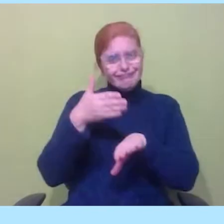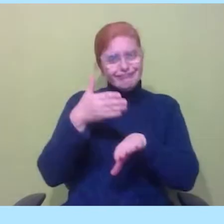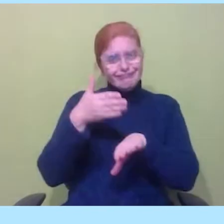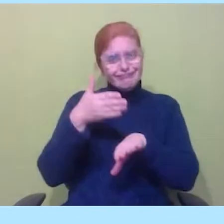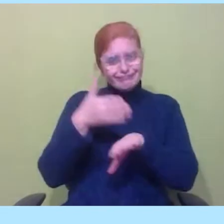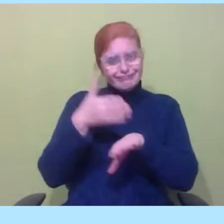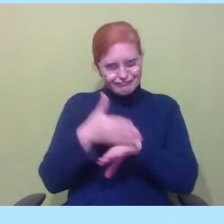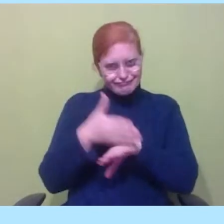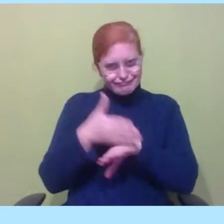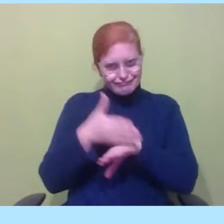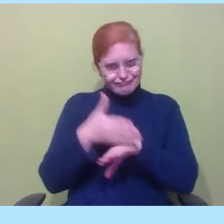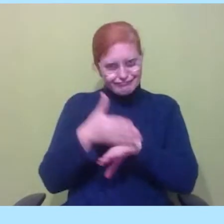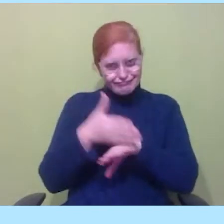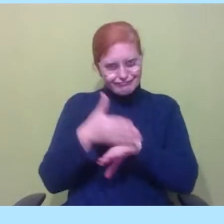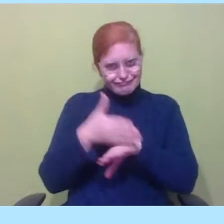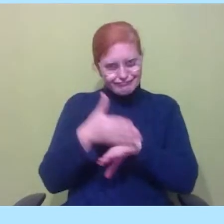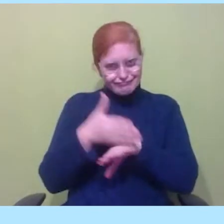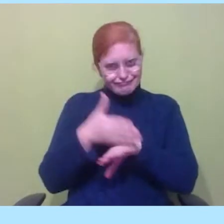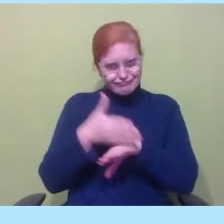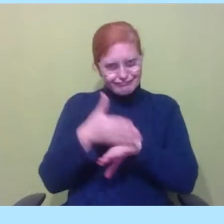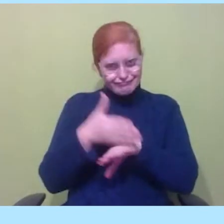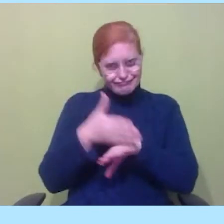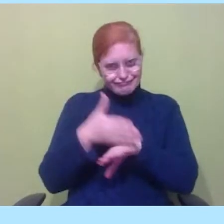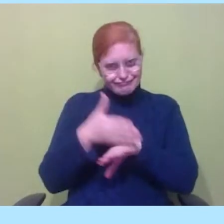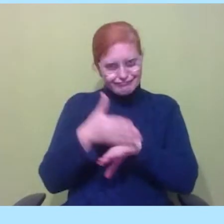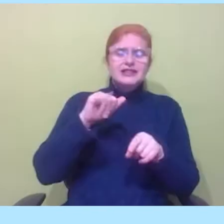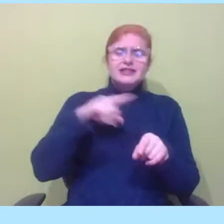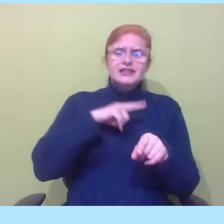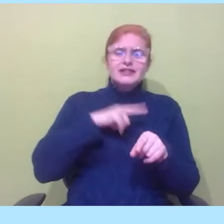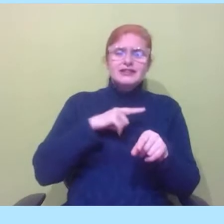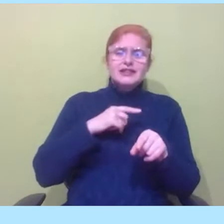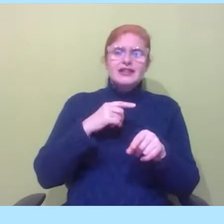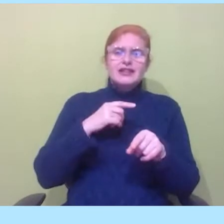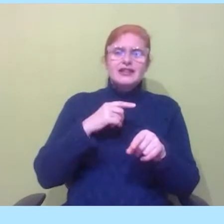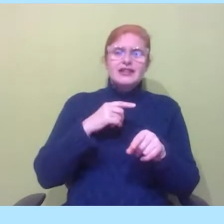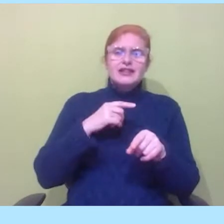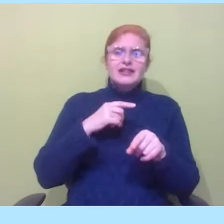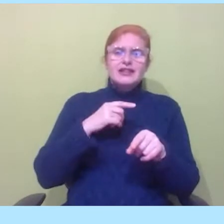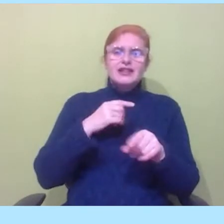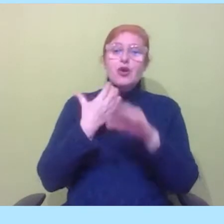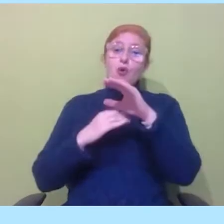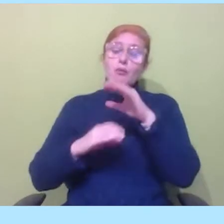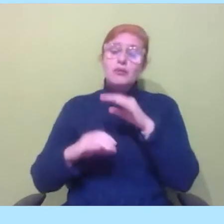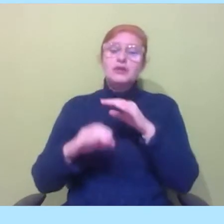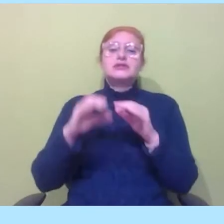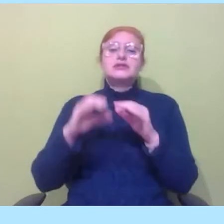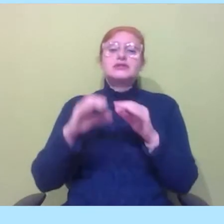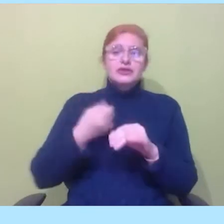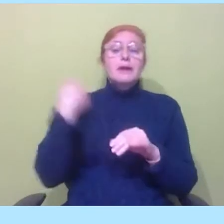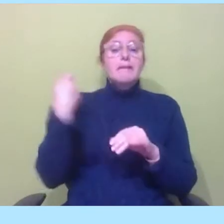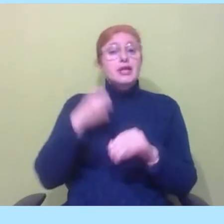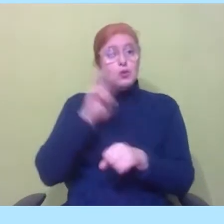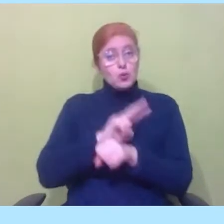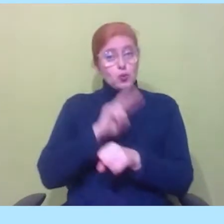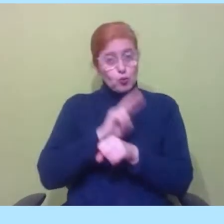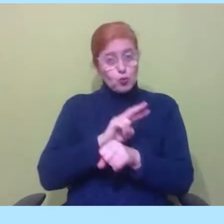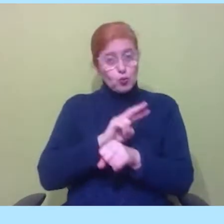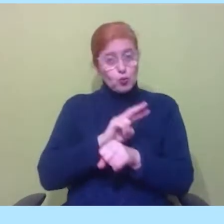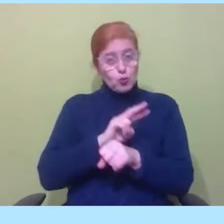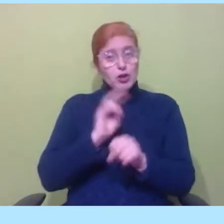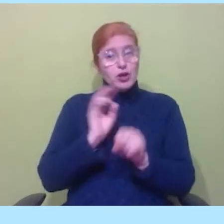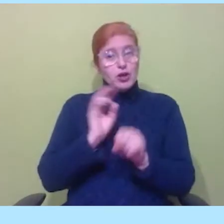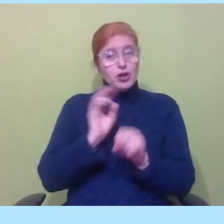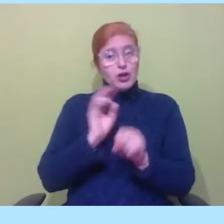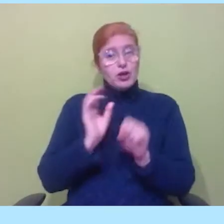falando sobre a questão que a gente precisa de cuidados e seguranças para ampliar a liberdade de ação, e não para ficar com medo